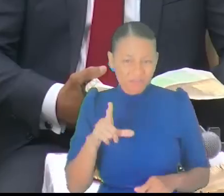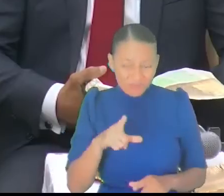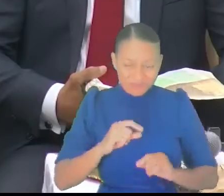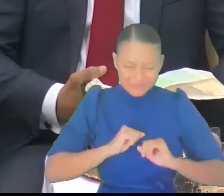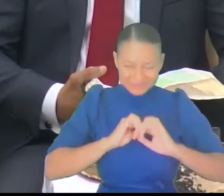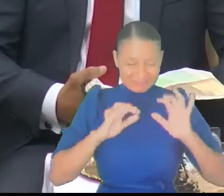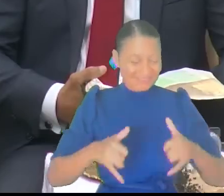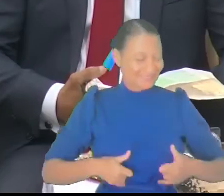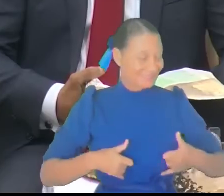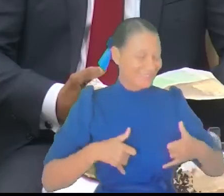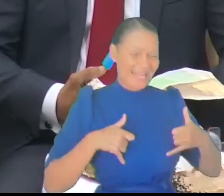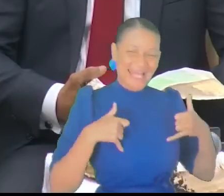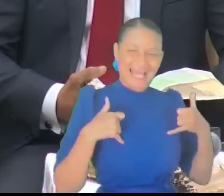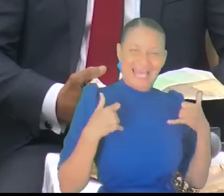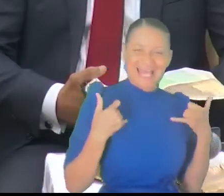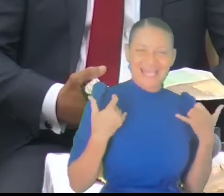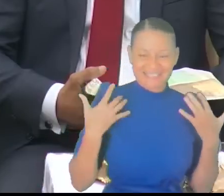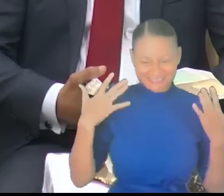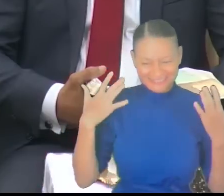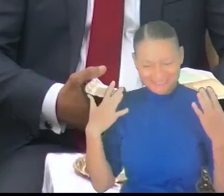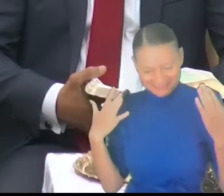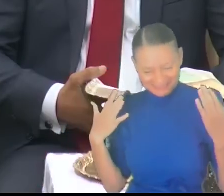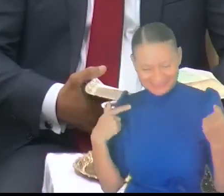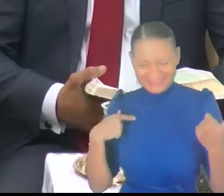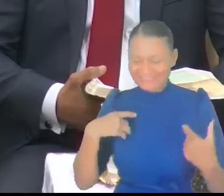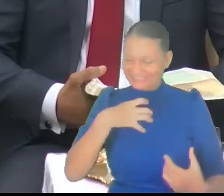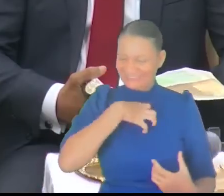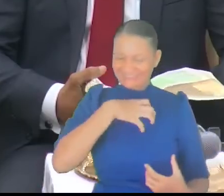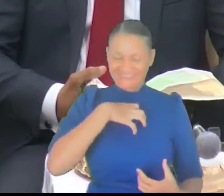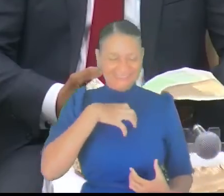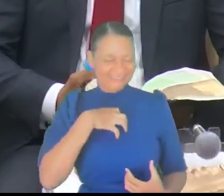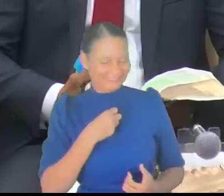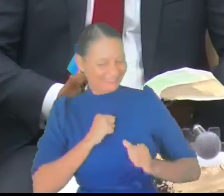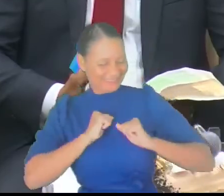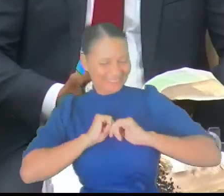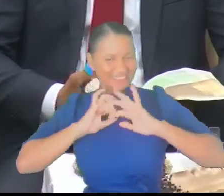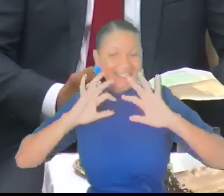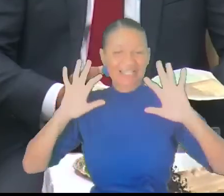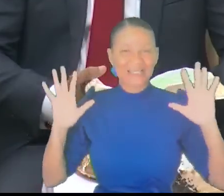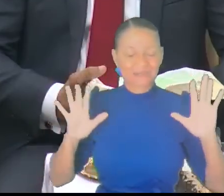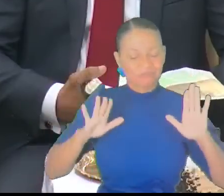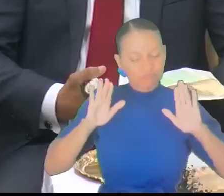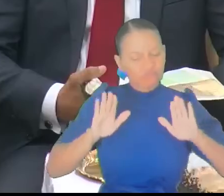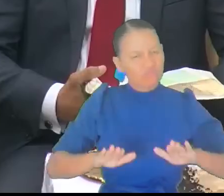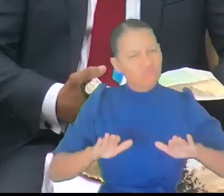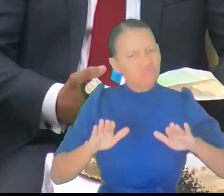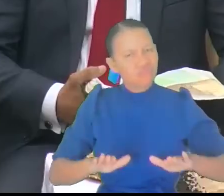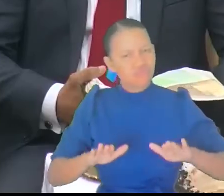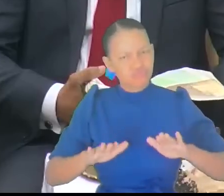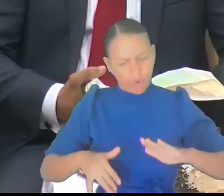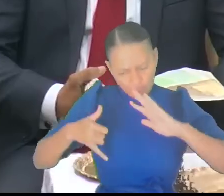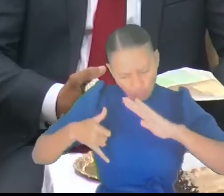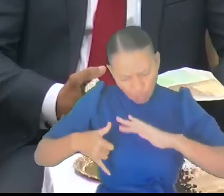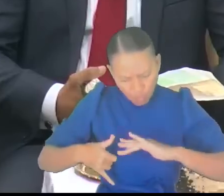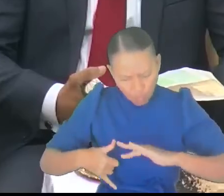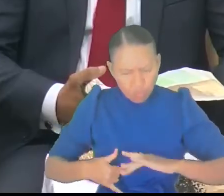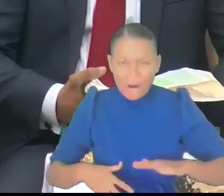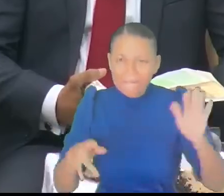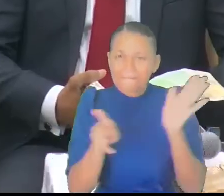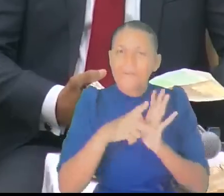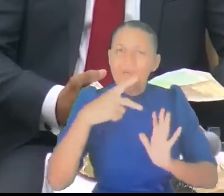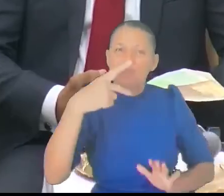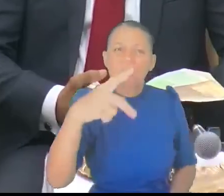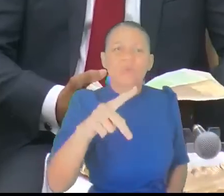fique vaidoso não. Se você tem um pouquinho de claridade, baixe a crista, porque essa luz não é